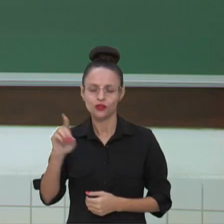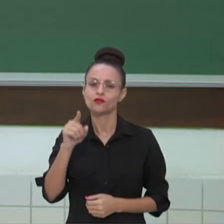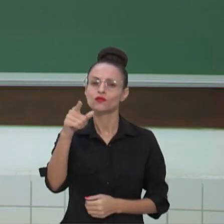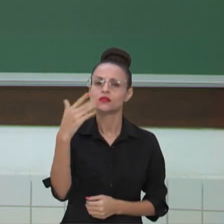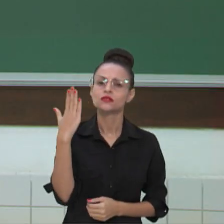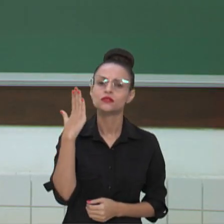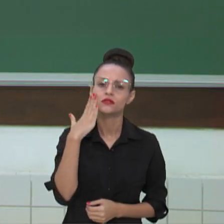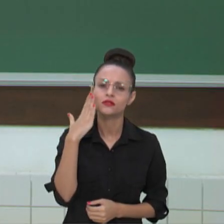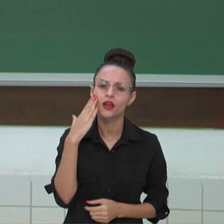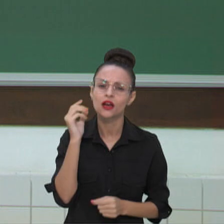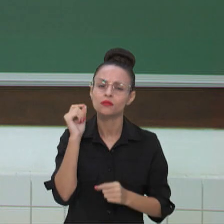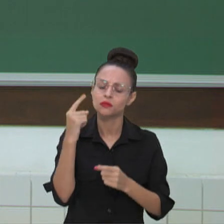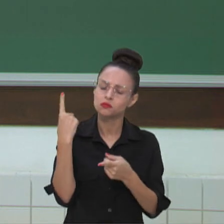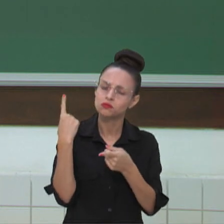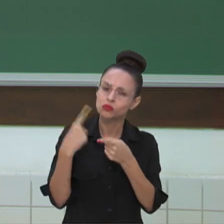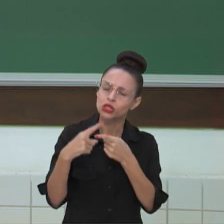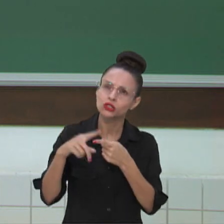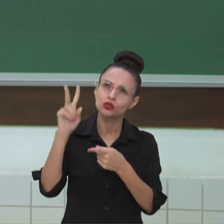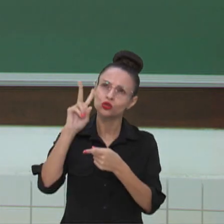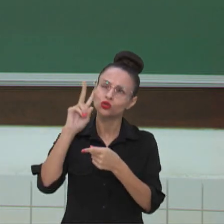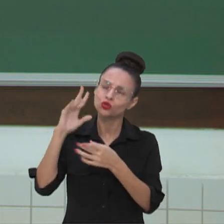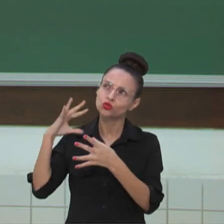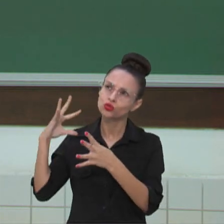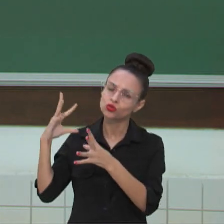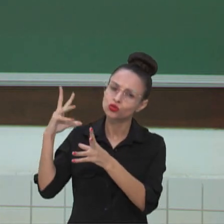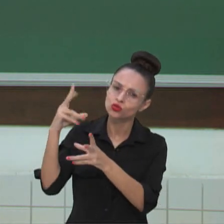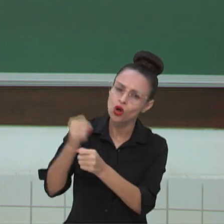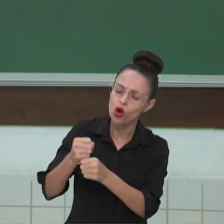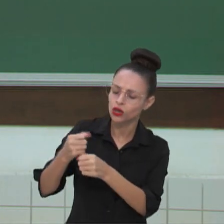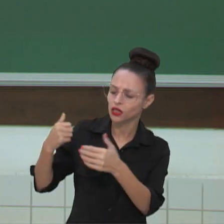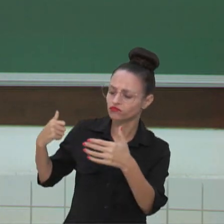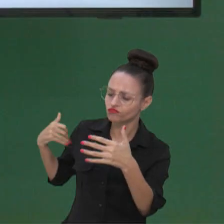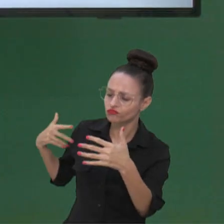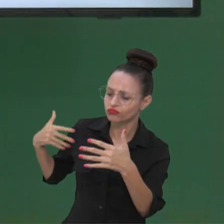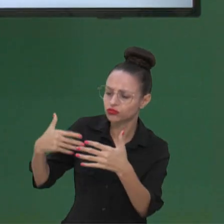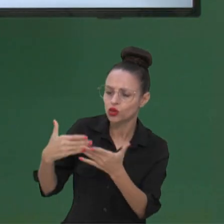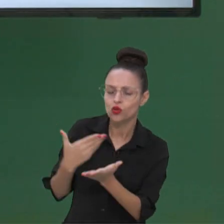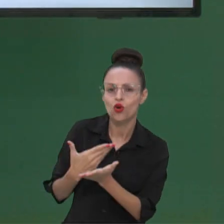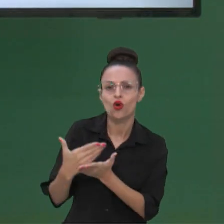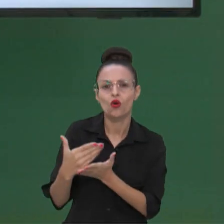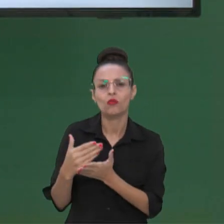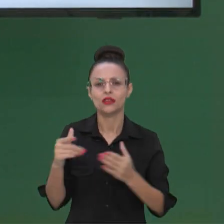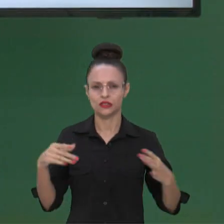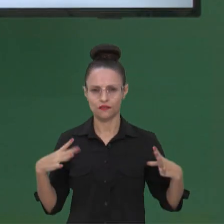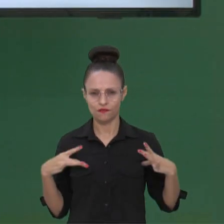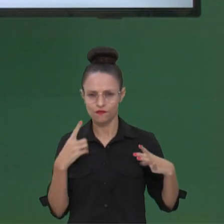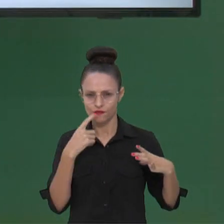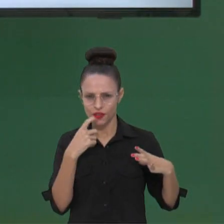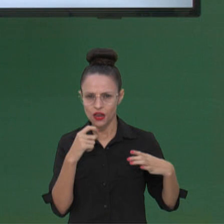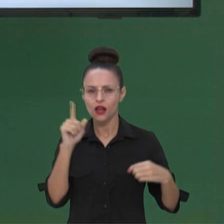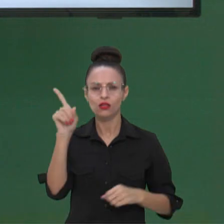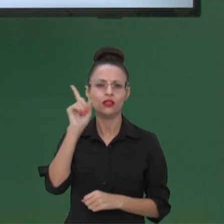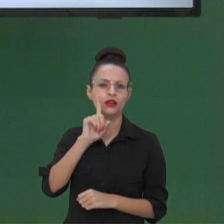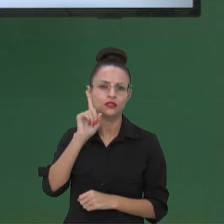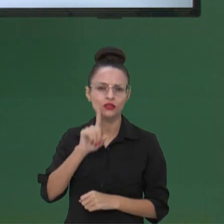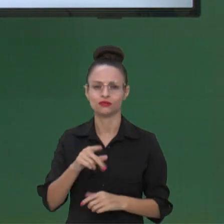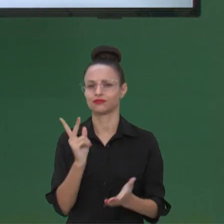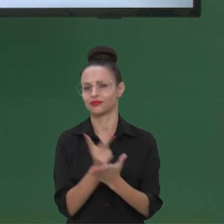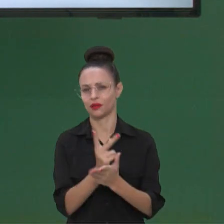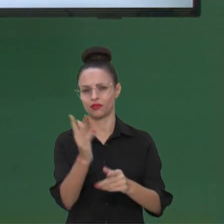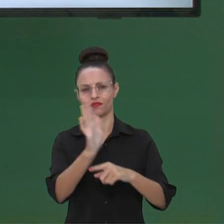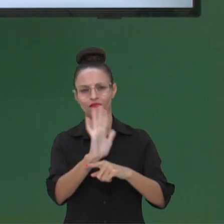sabe qual que é a origem histórica, a origem desse feriado dos Estados Unidos, que aparece em filmes, seriados,